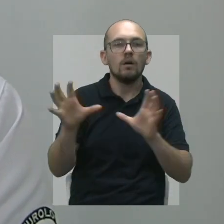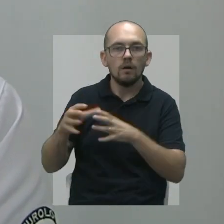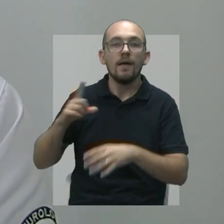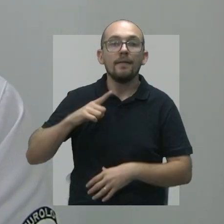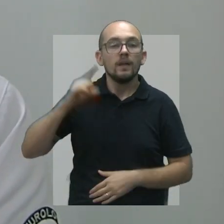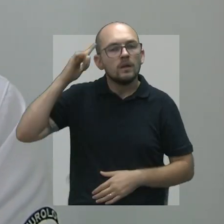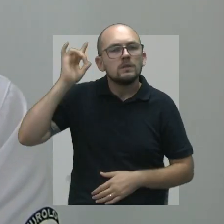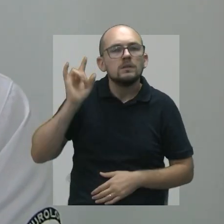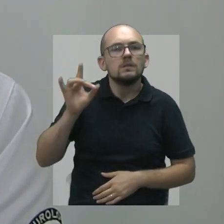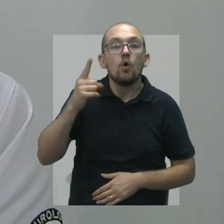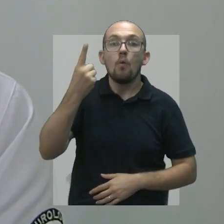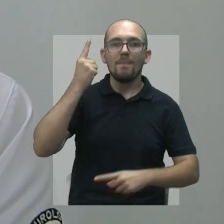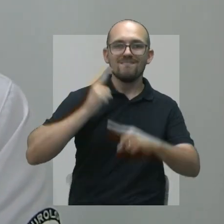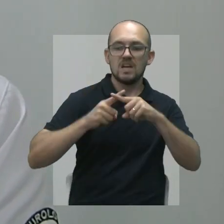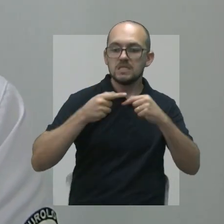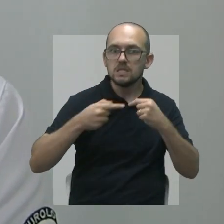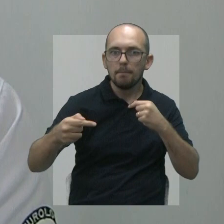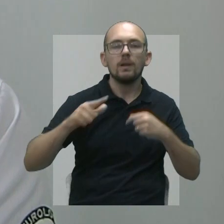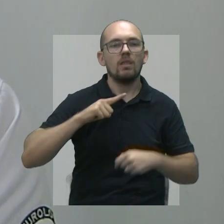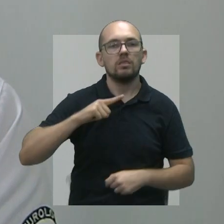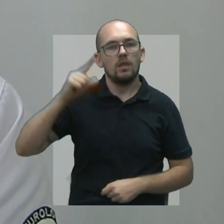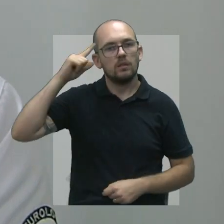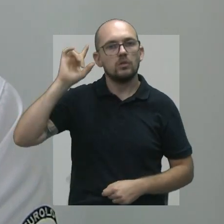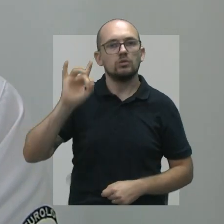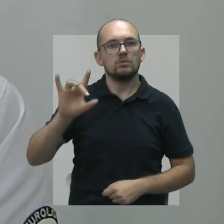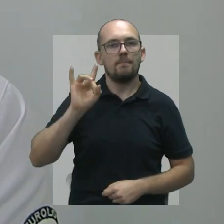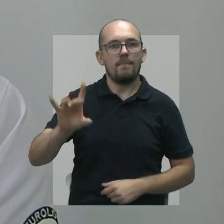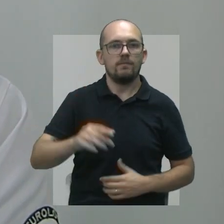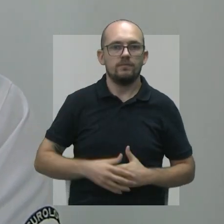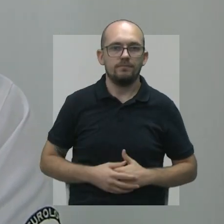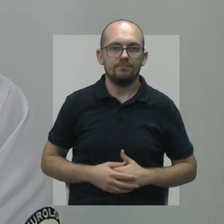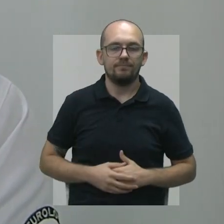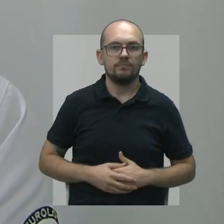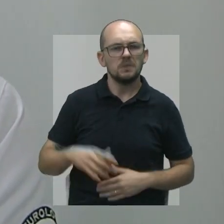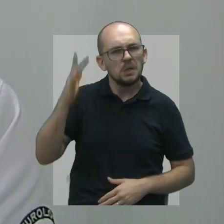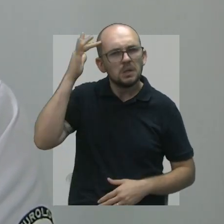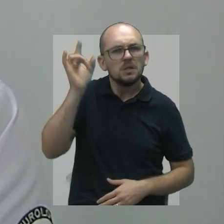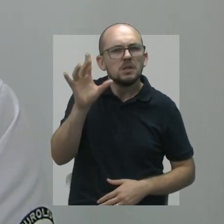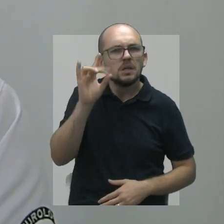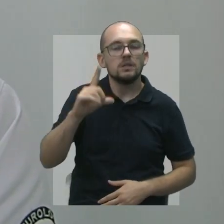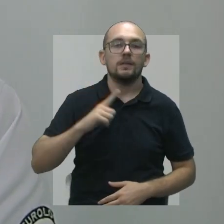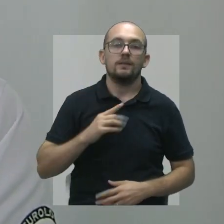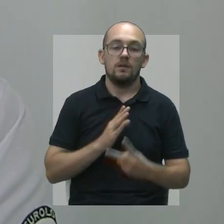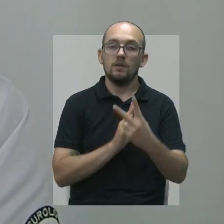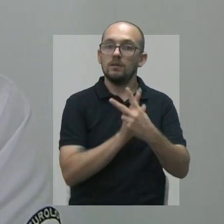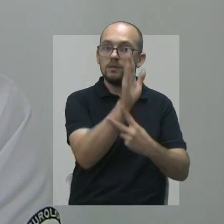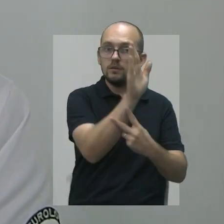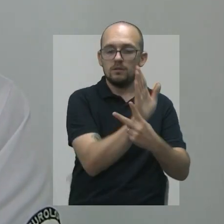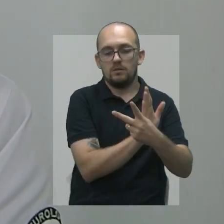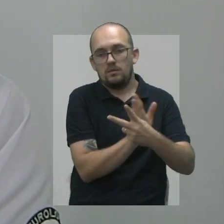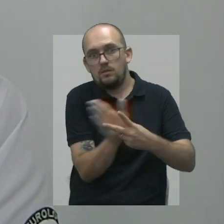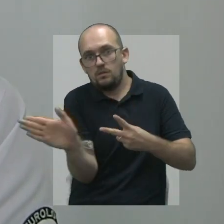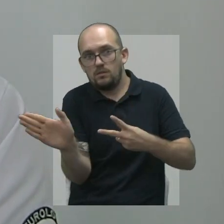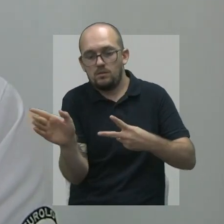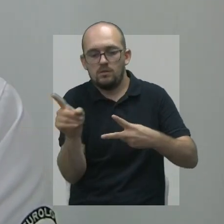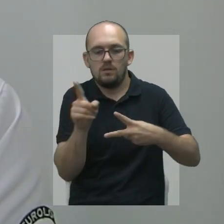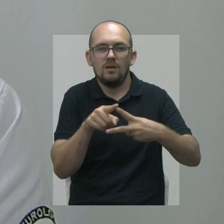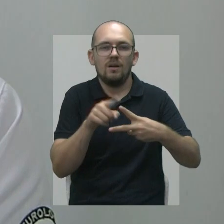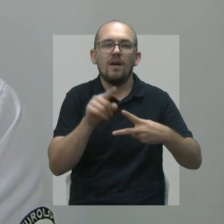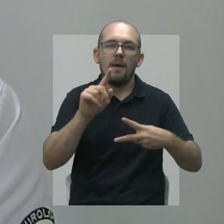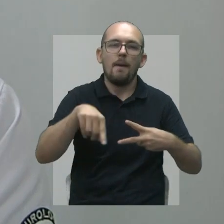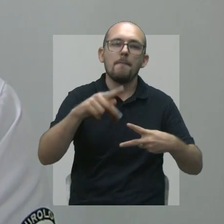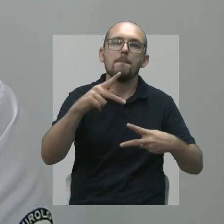menos uma vez na semana. As dores de cabeça podem ser divididas entre cefaleias primárias e